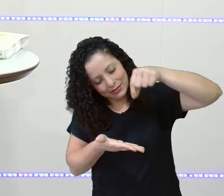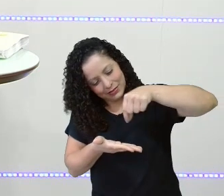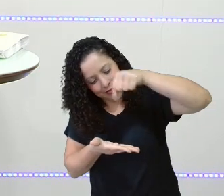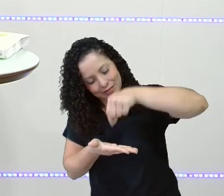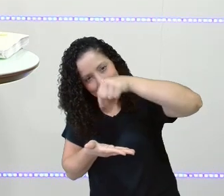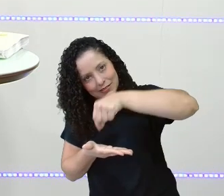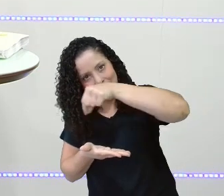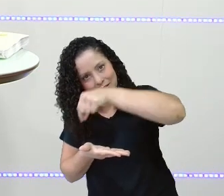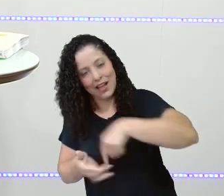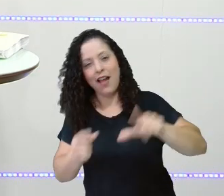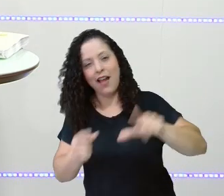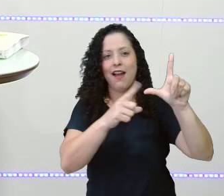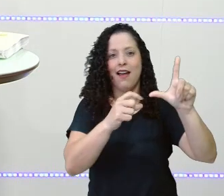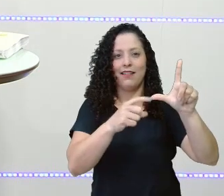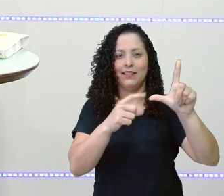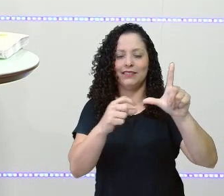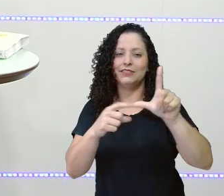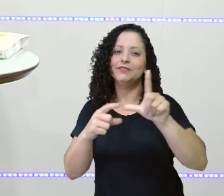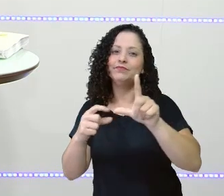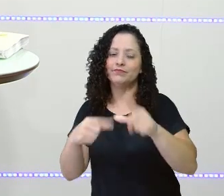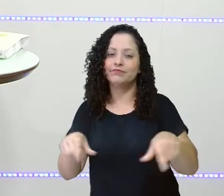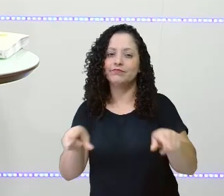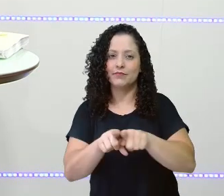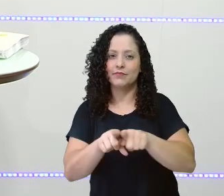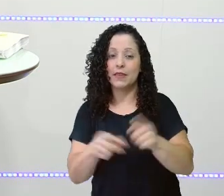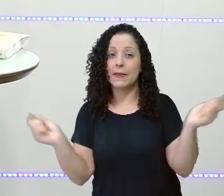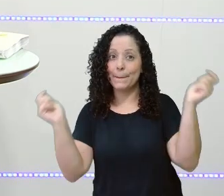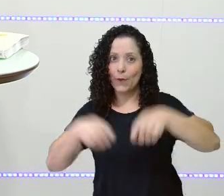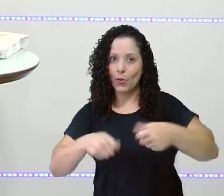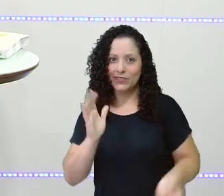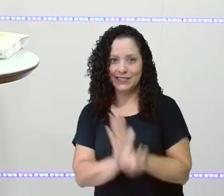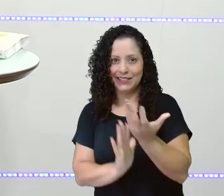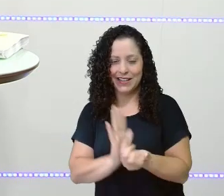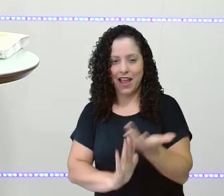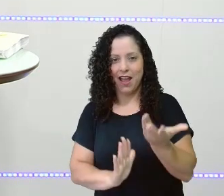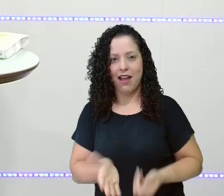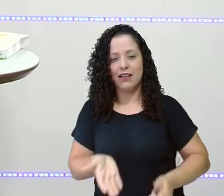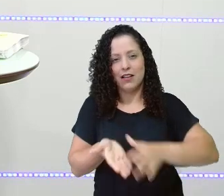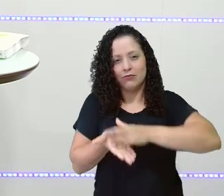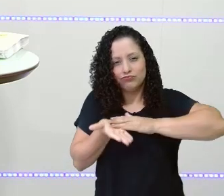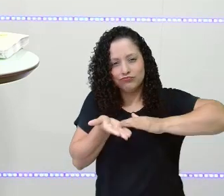vão compor a letra, que torna possível a escrita em braille.